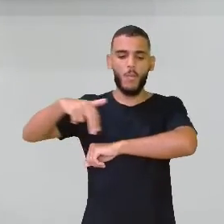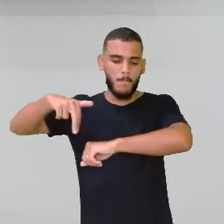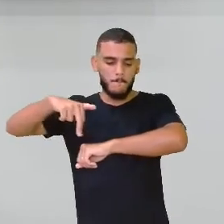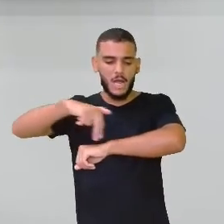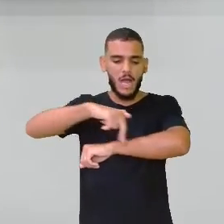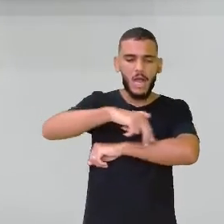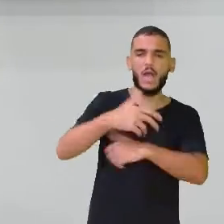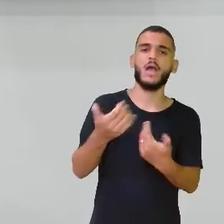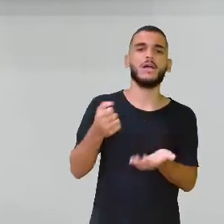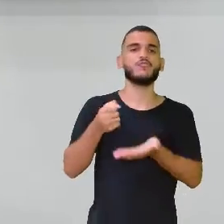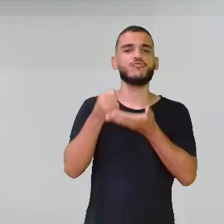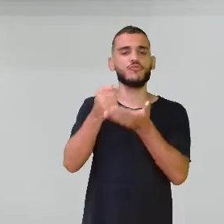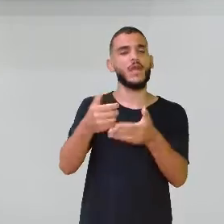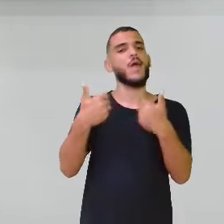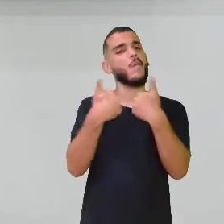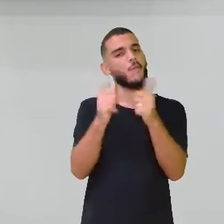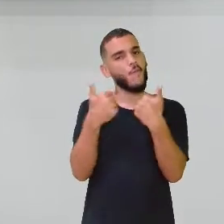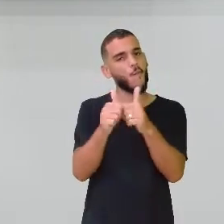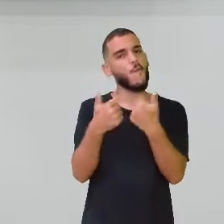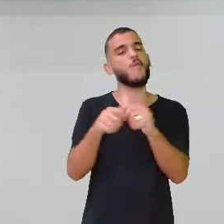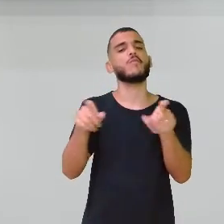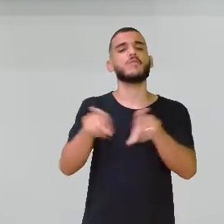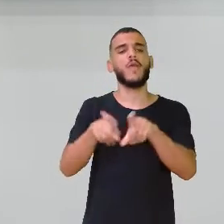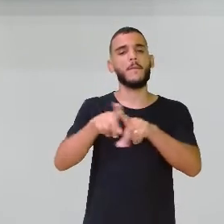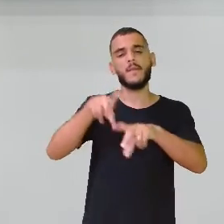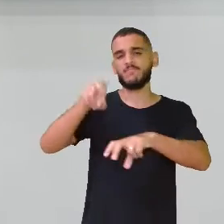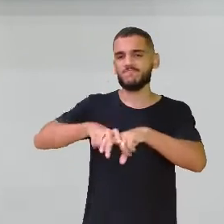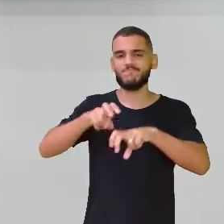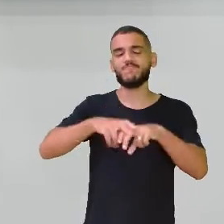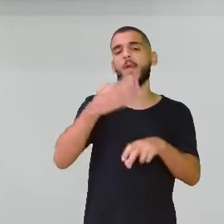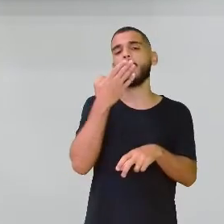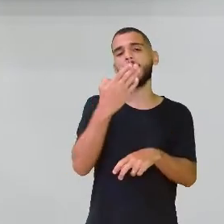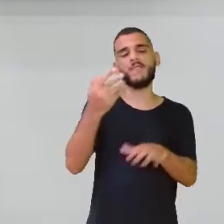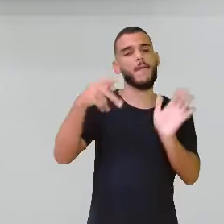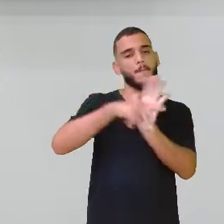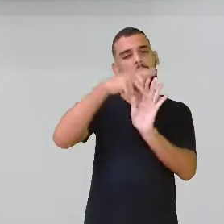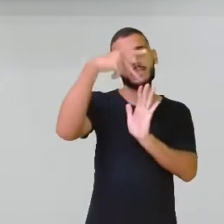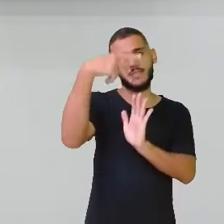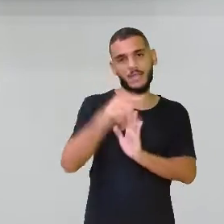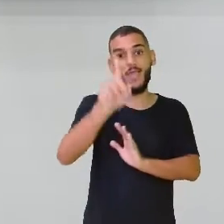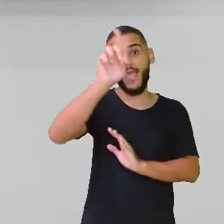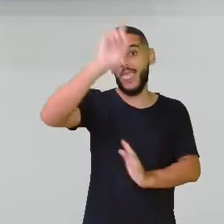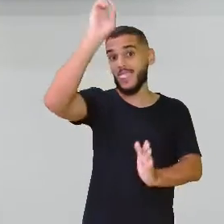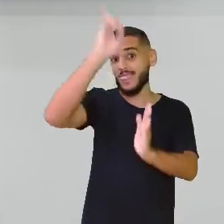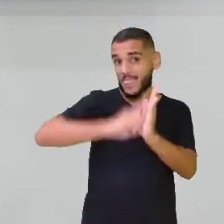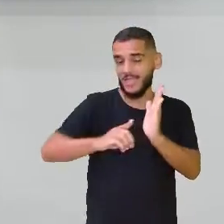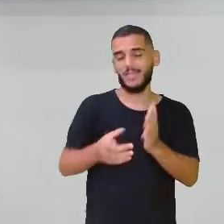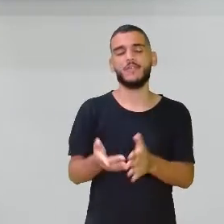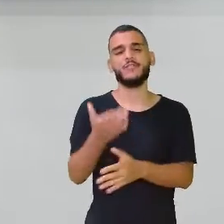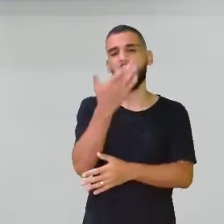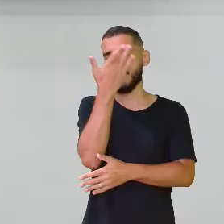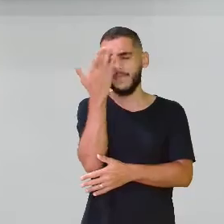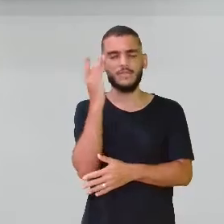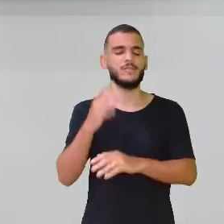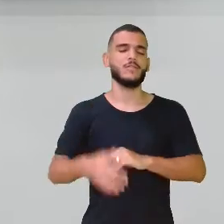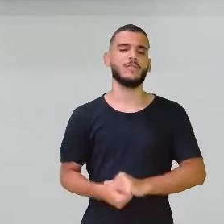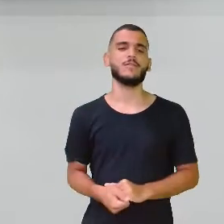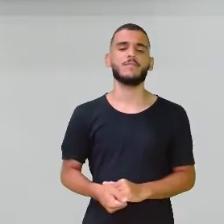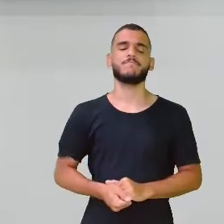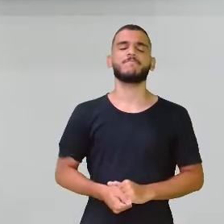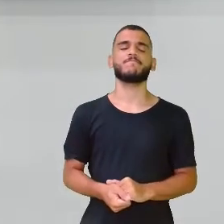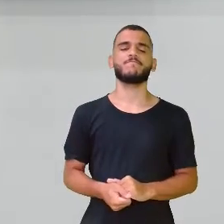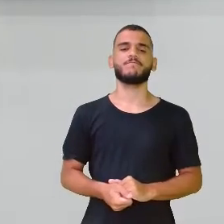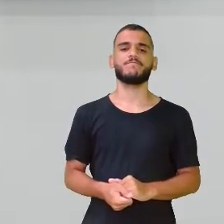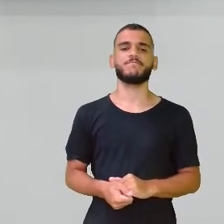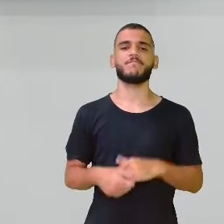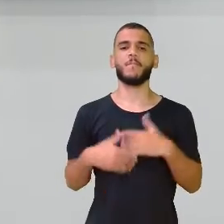ônibus, com os assentos preferenciais que são direitos dela ou dele, tá